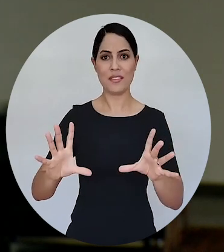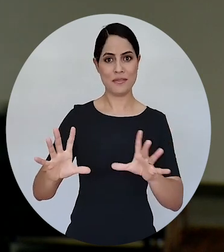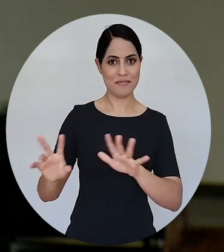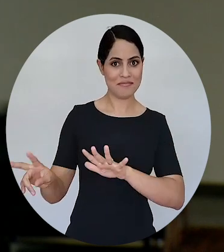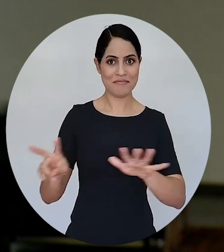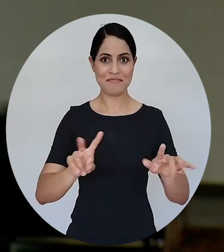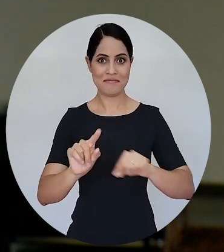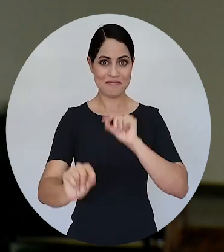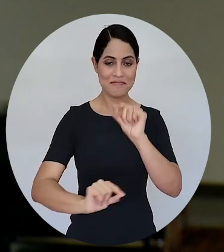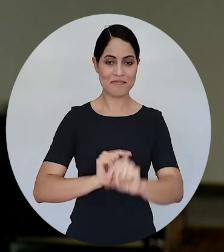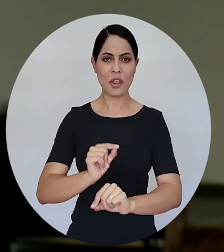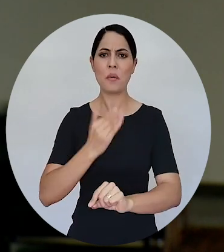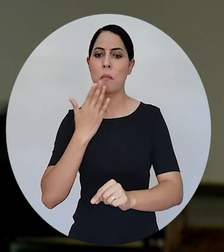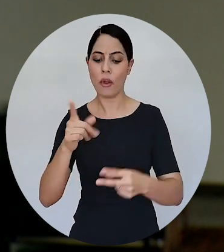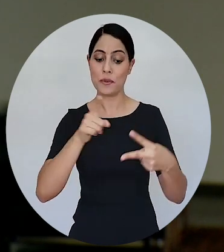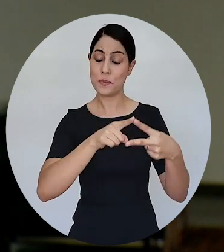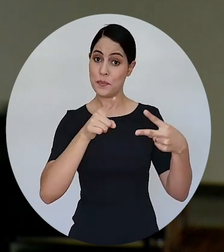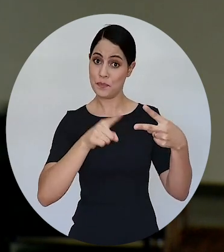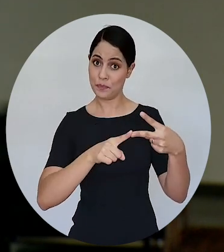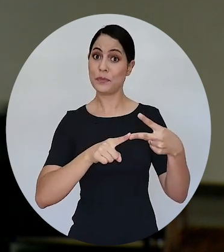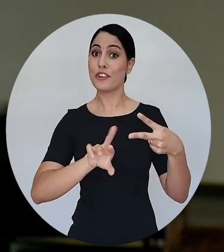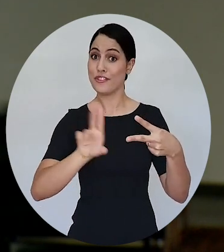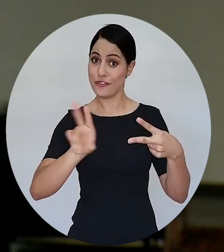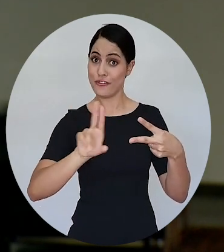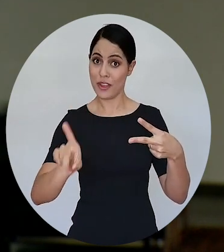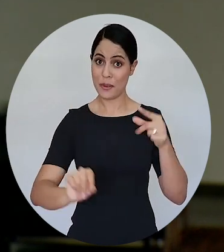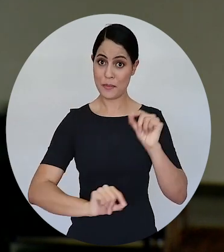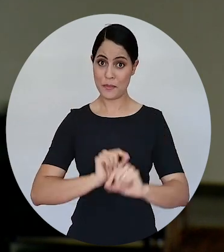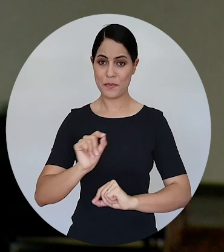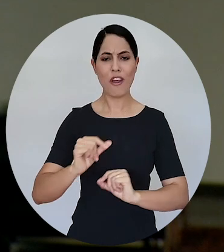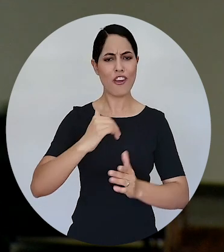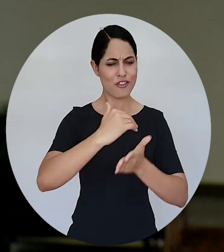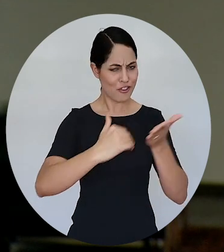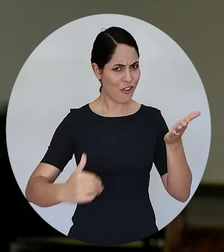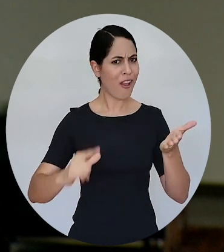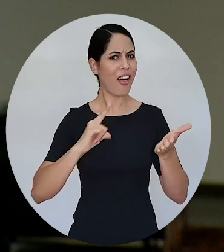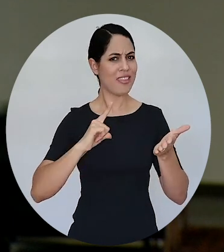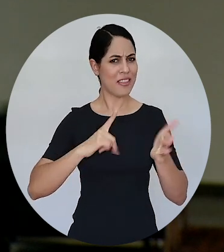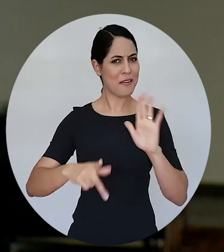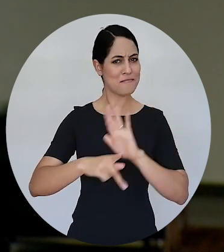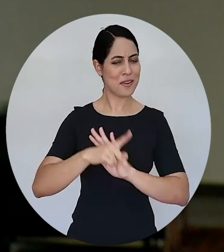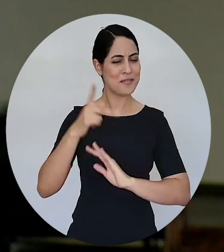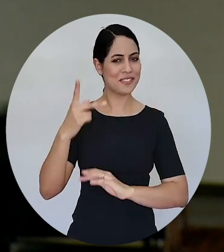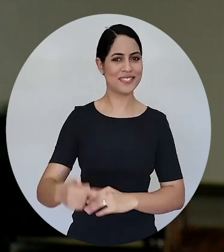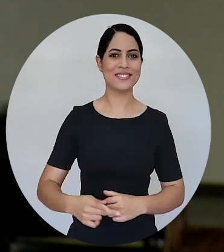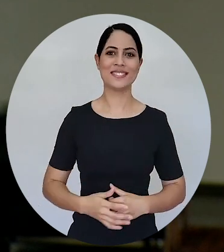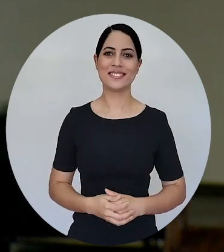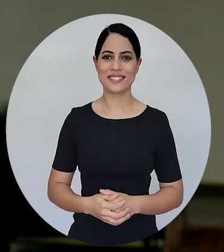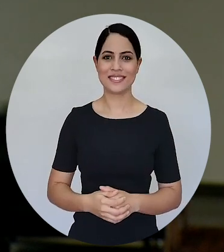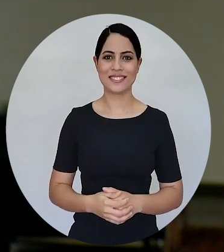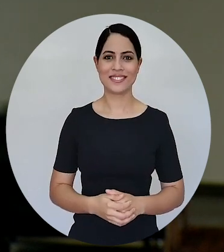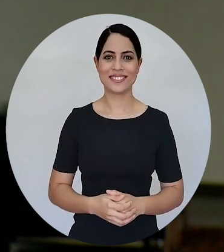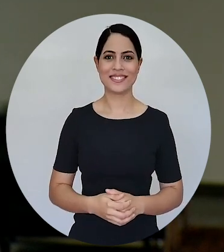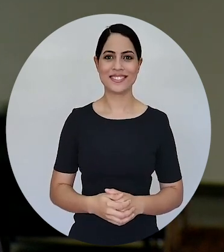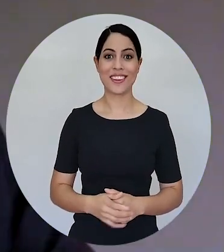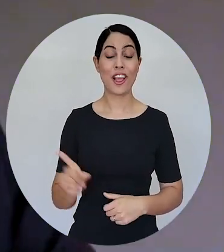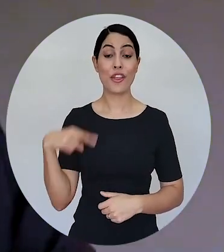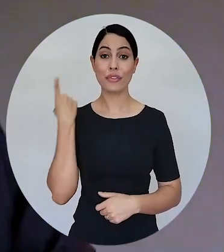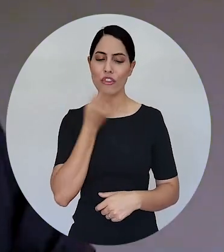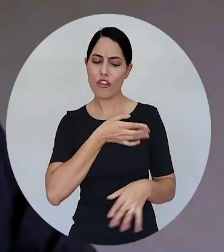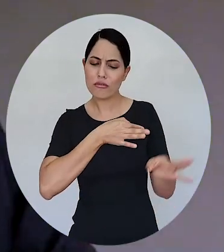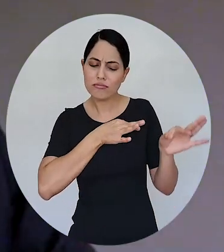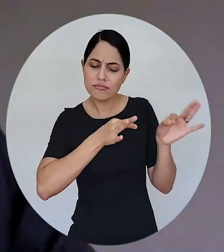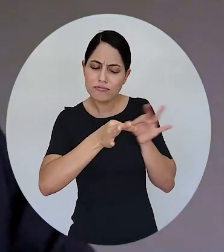isenção semestral, os advogados podem optar por 2 planos distintos, com descontos exclusivos.